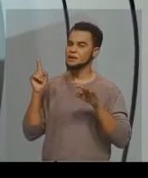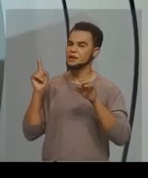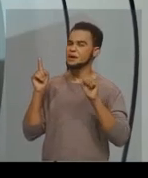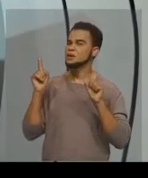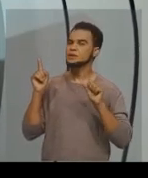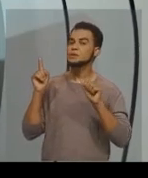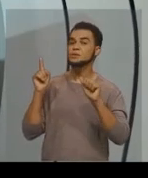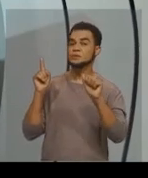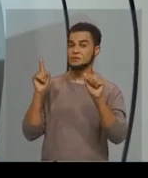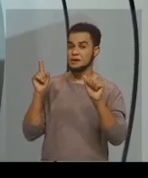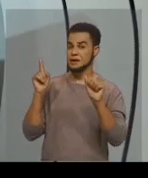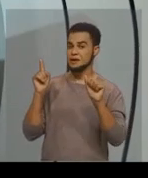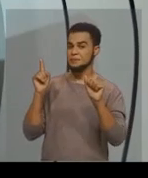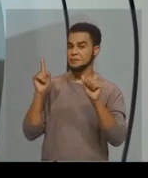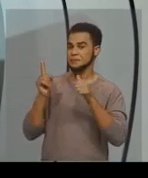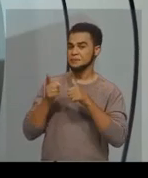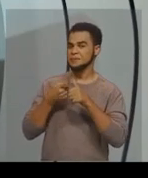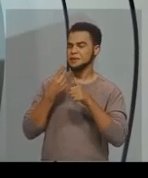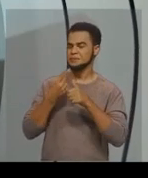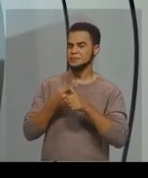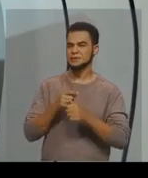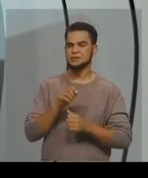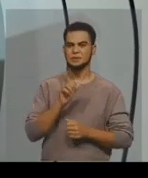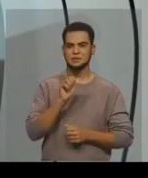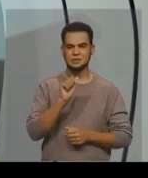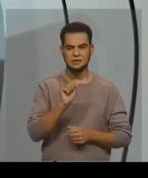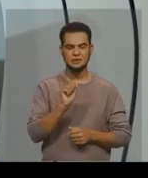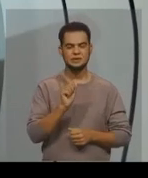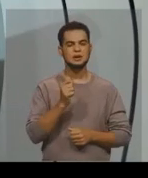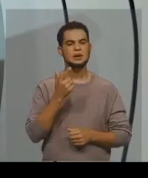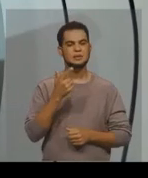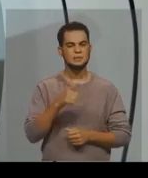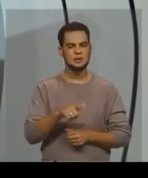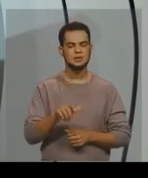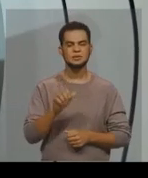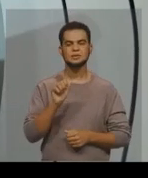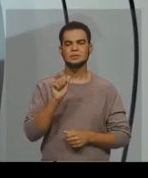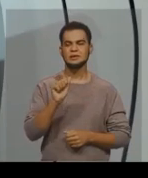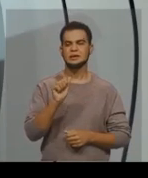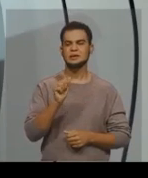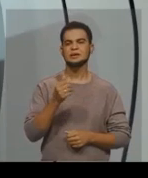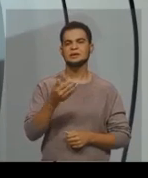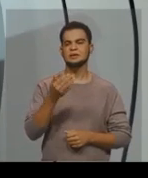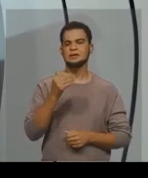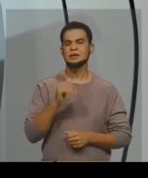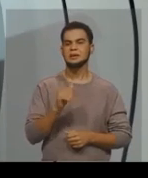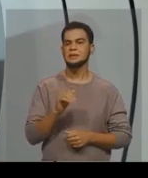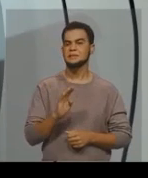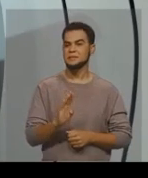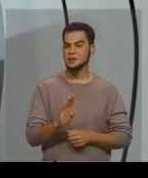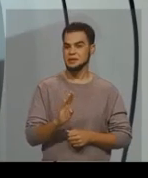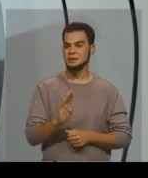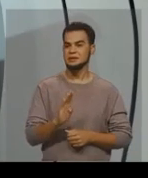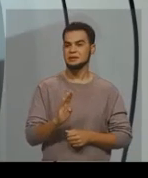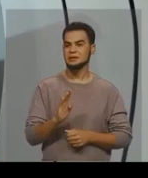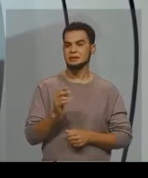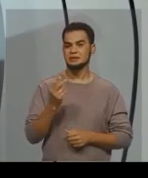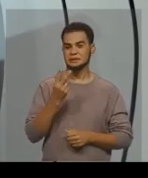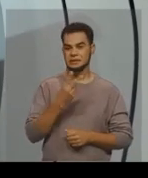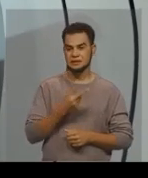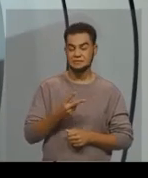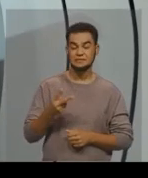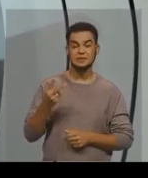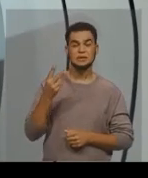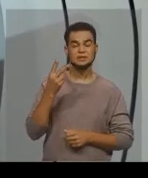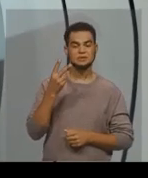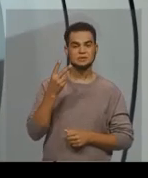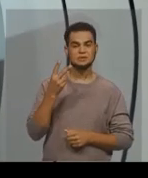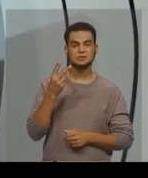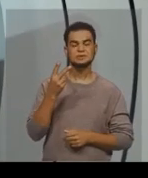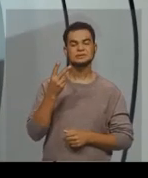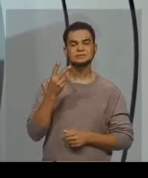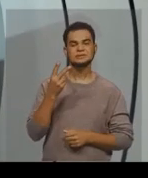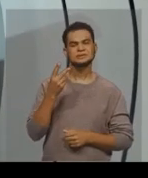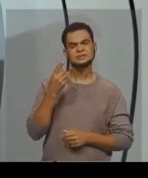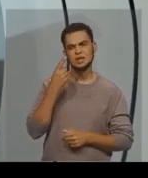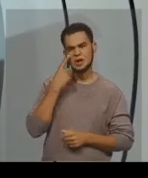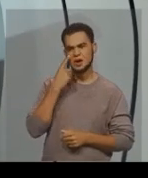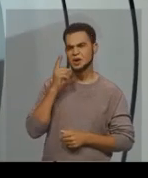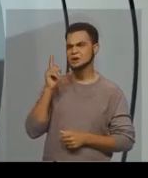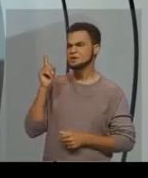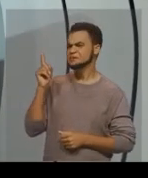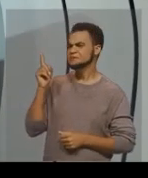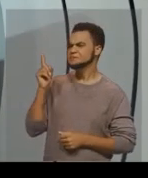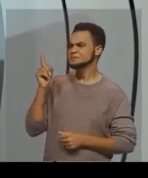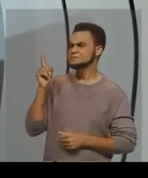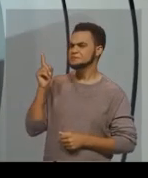dessa forma. Repito A, repito B. Tá elevado a 2. Então, eleva a 2, eleva a 2. Aí, o que eu